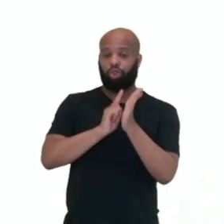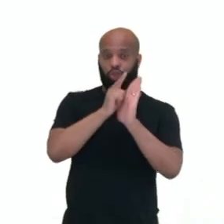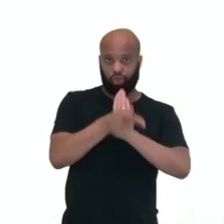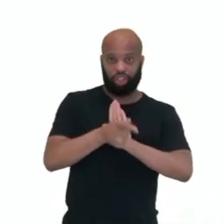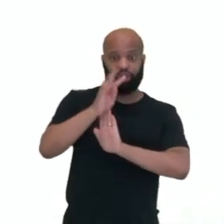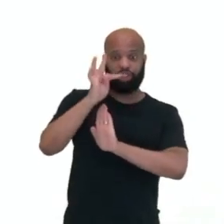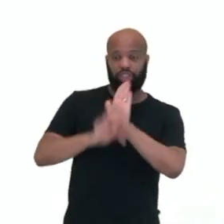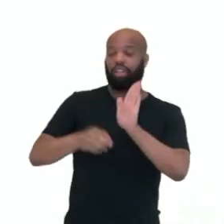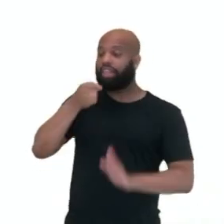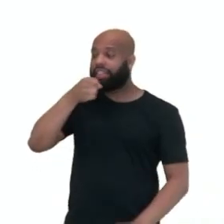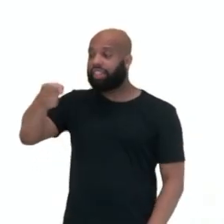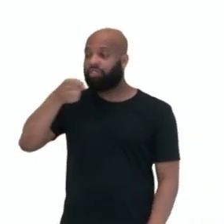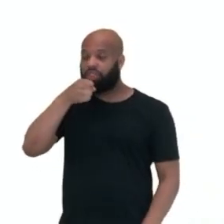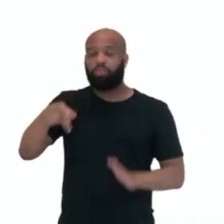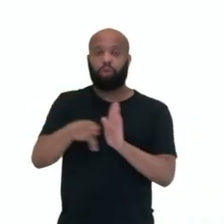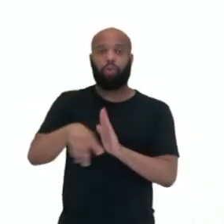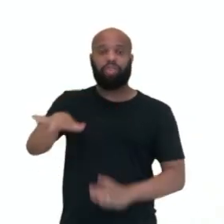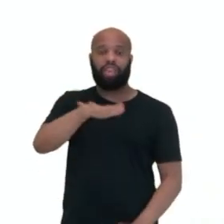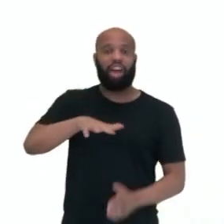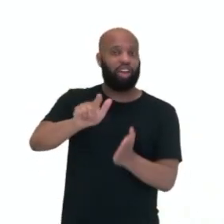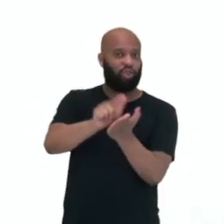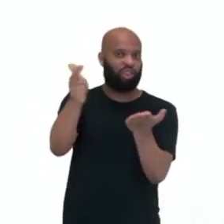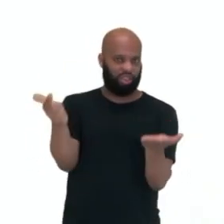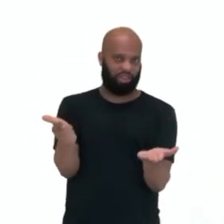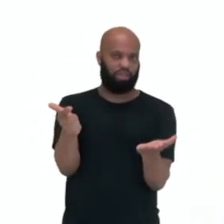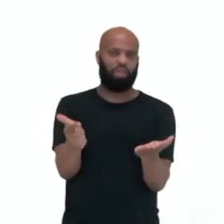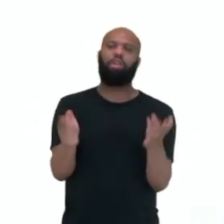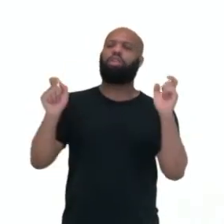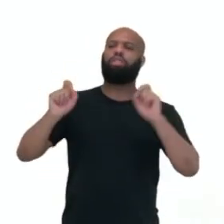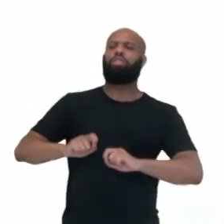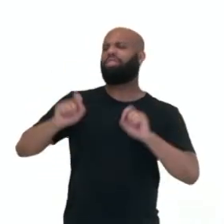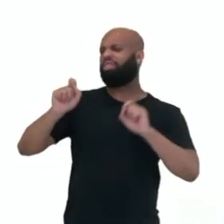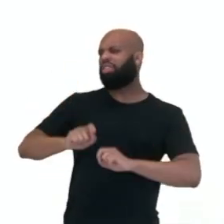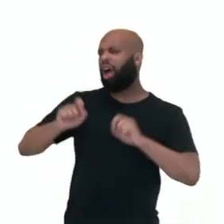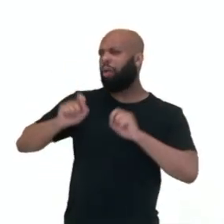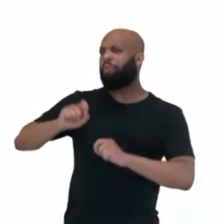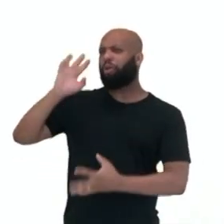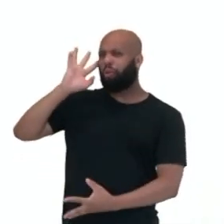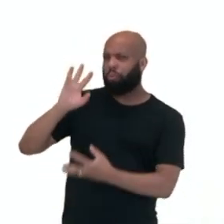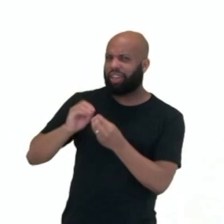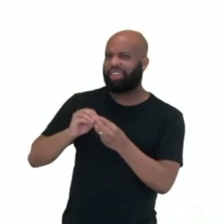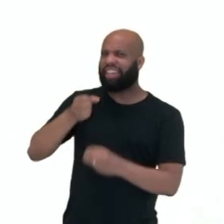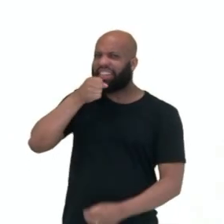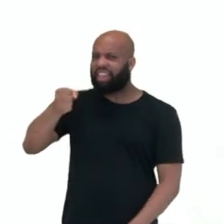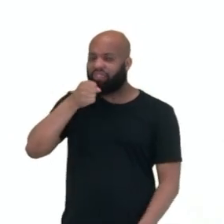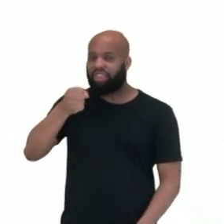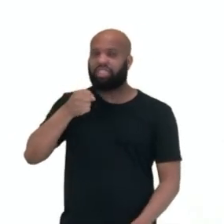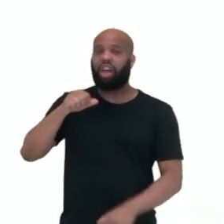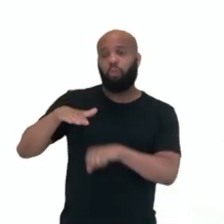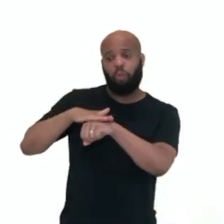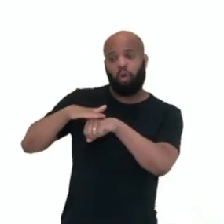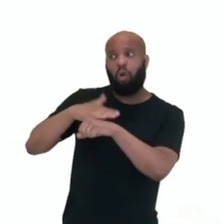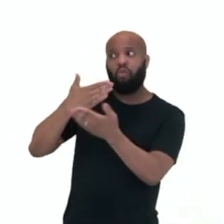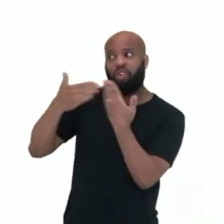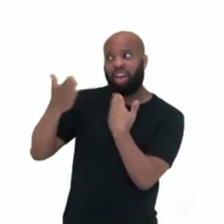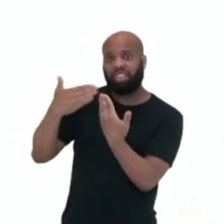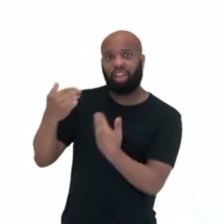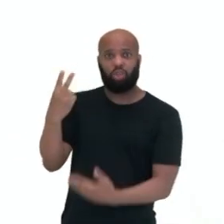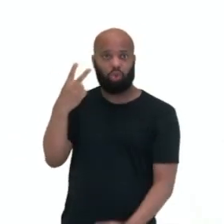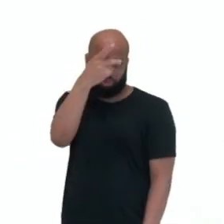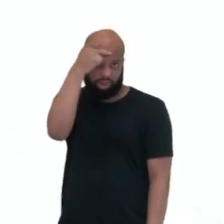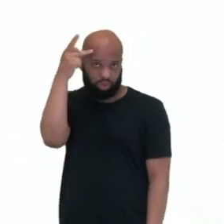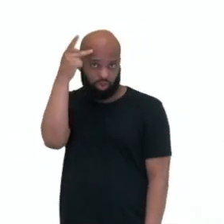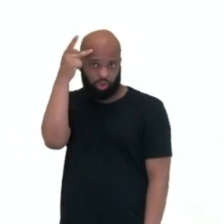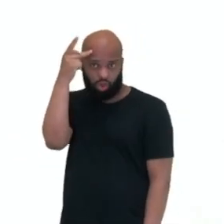entrevista, pertencente ao campo jornalístico. Podemos dizer que a entrevista é uma conversa organizada entre 2 pessoas no geral, uma